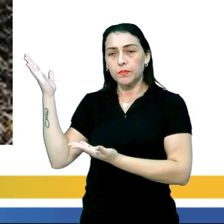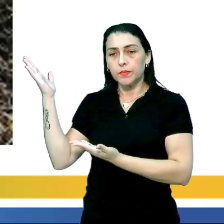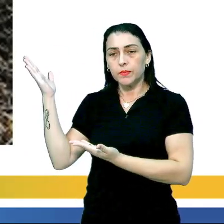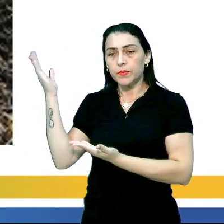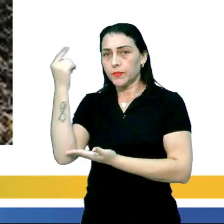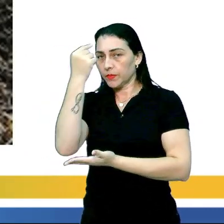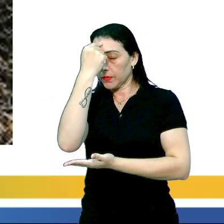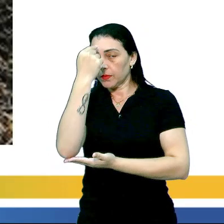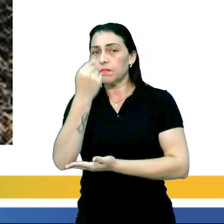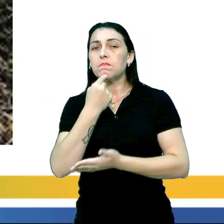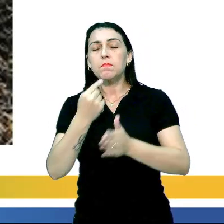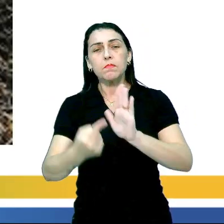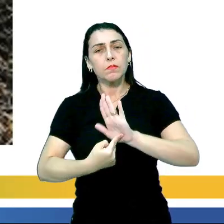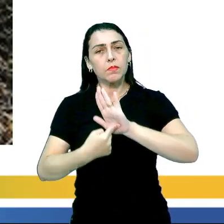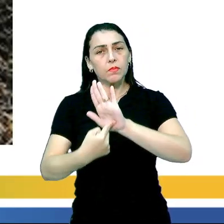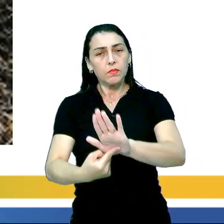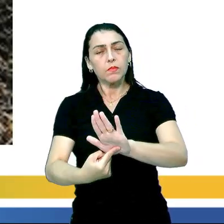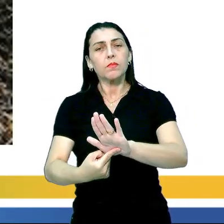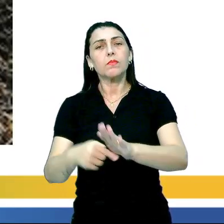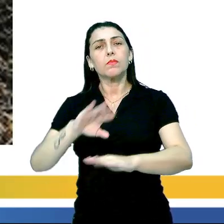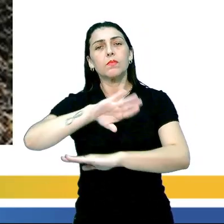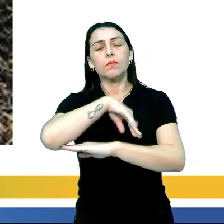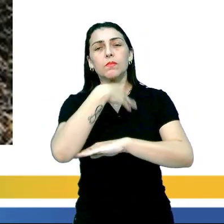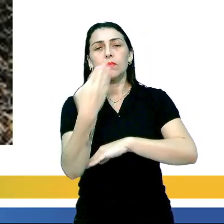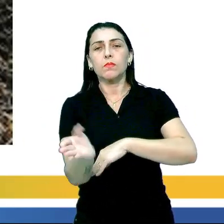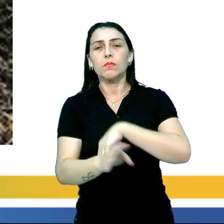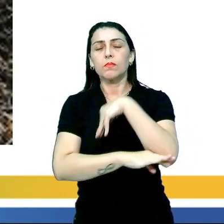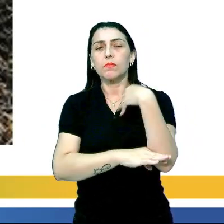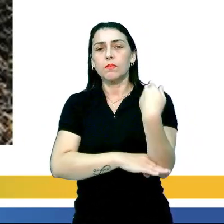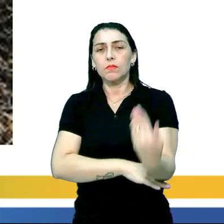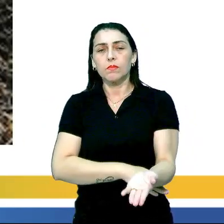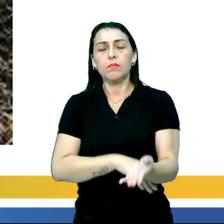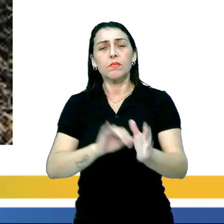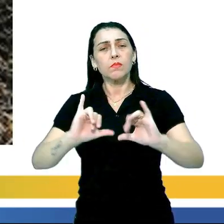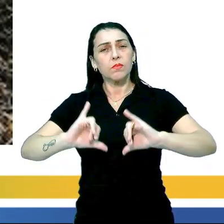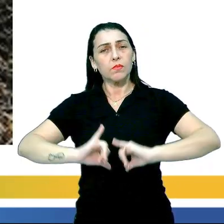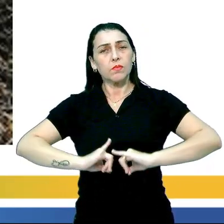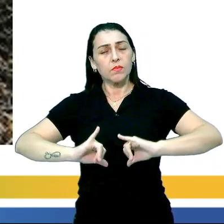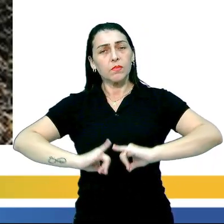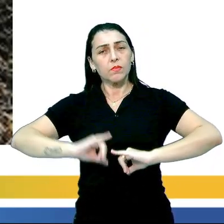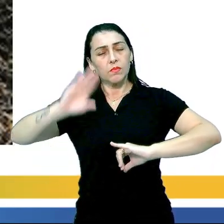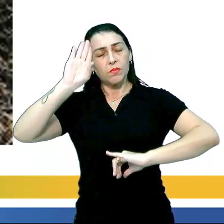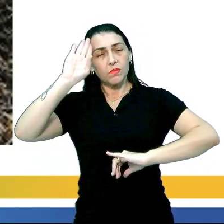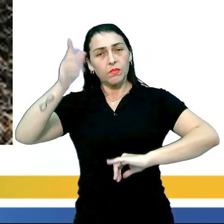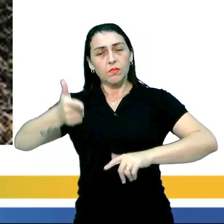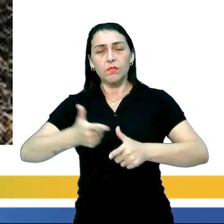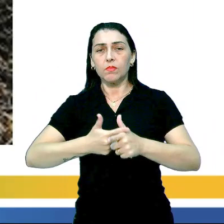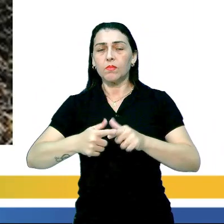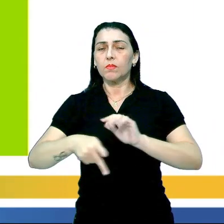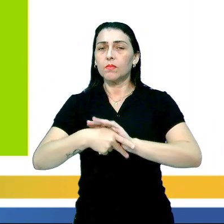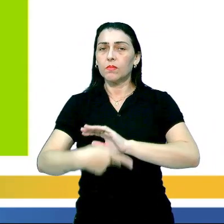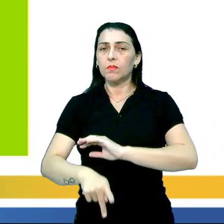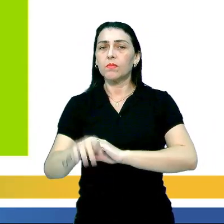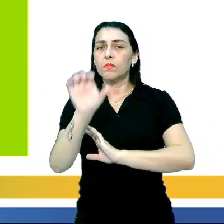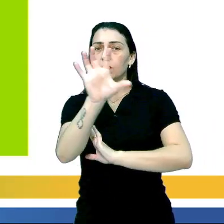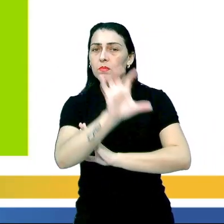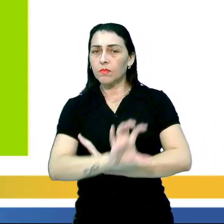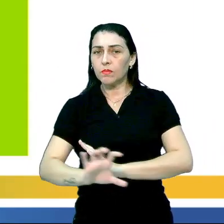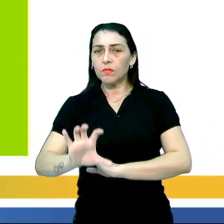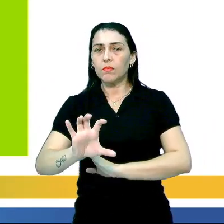essa imagem que mostra um pouco do desmatamento. E a gente sofre principalmente com esse problema aqui na nossa